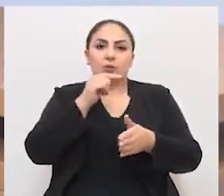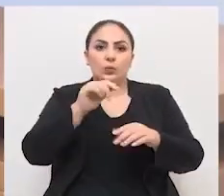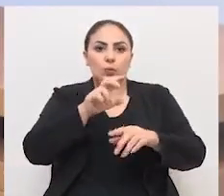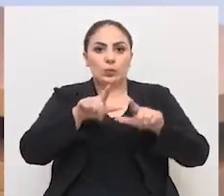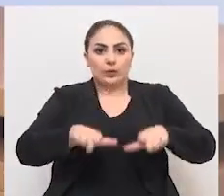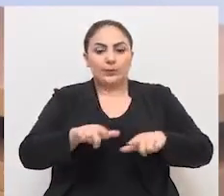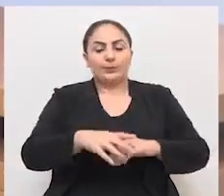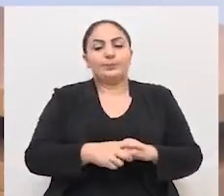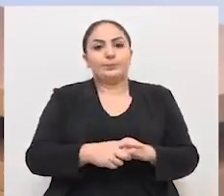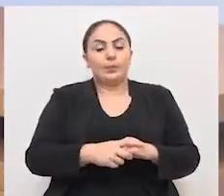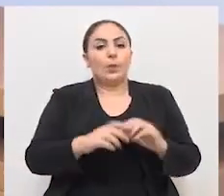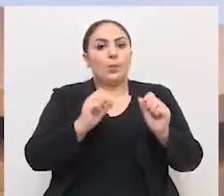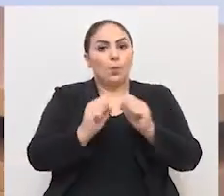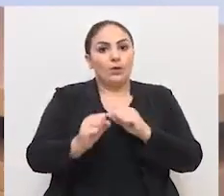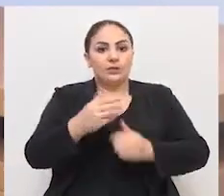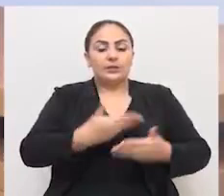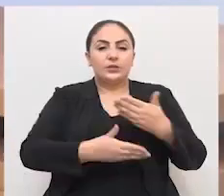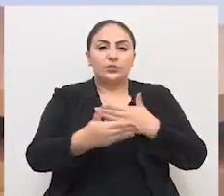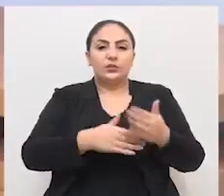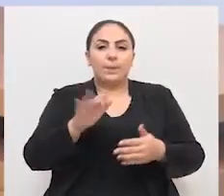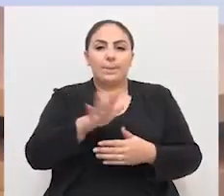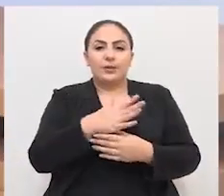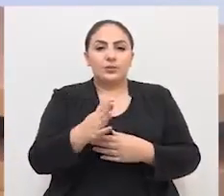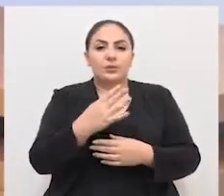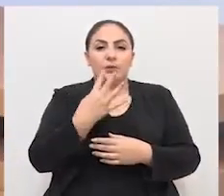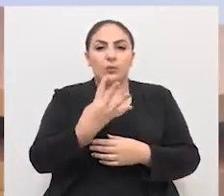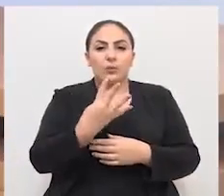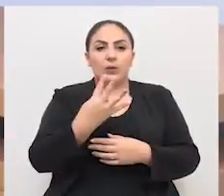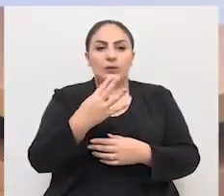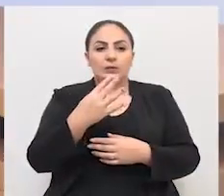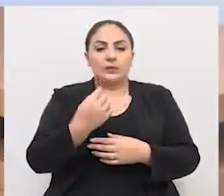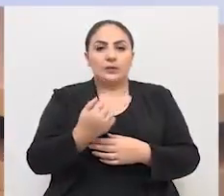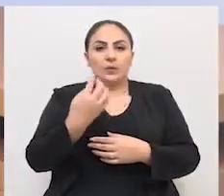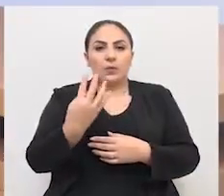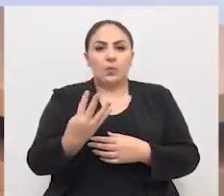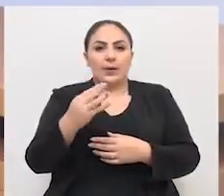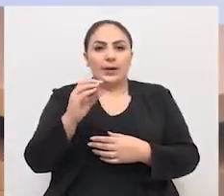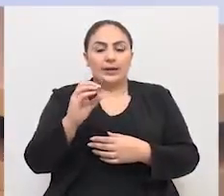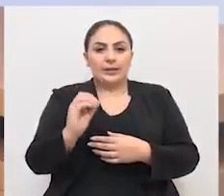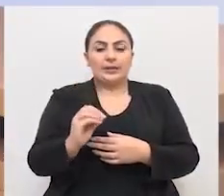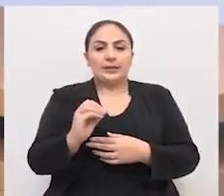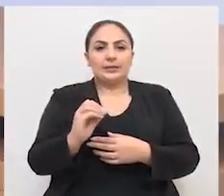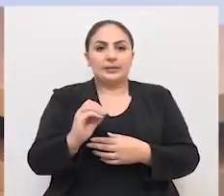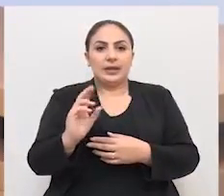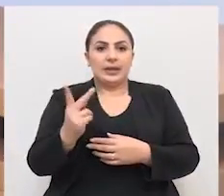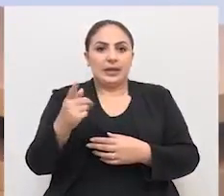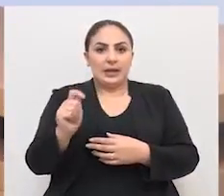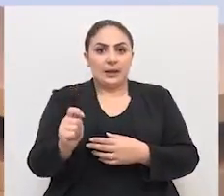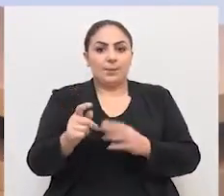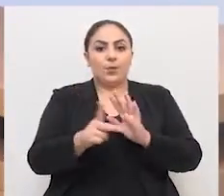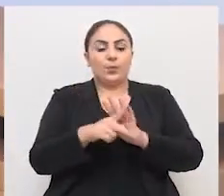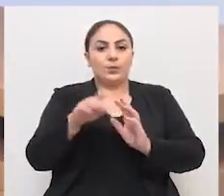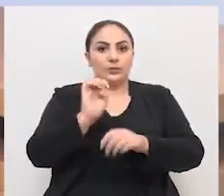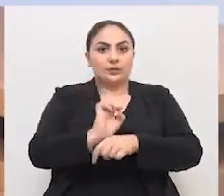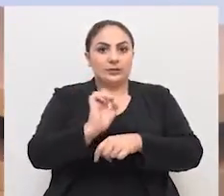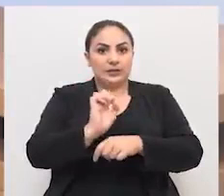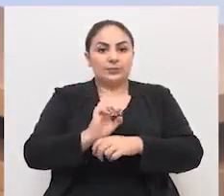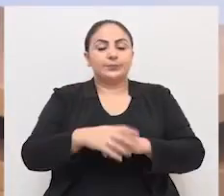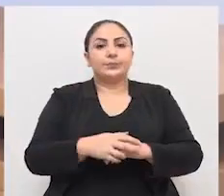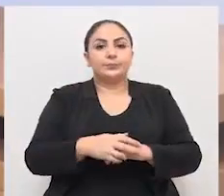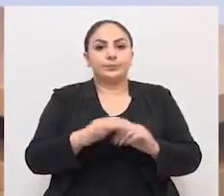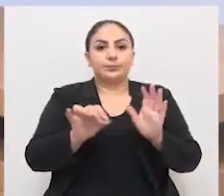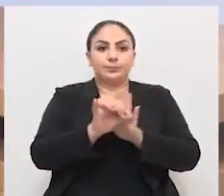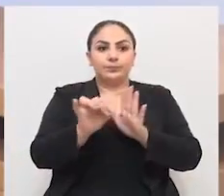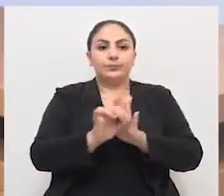local. Poderão ser explorados aproximadamente 440 hectares de propriedade do estado.